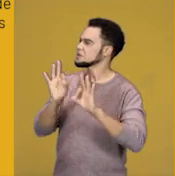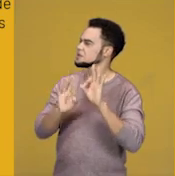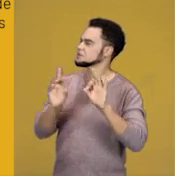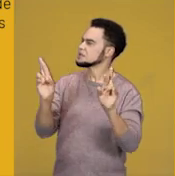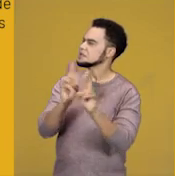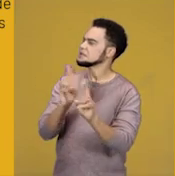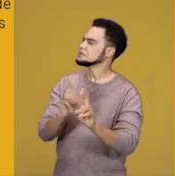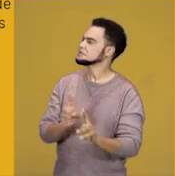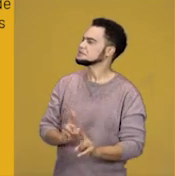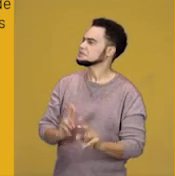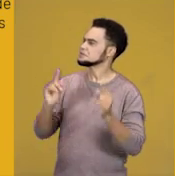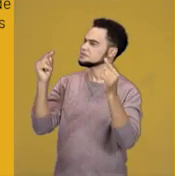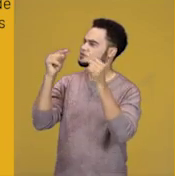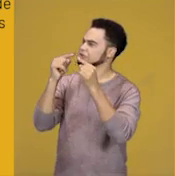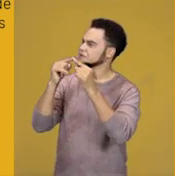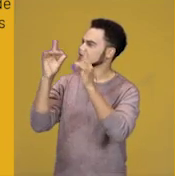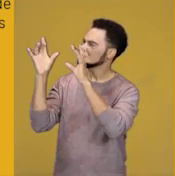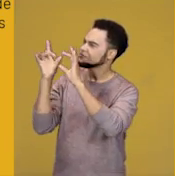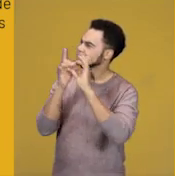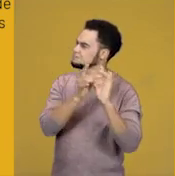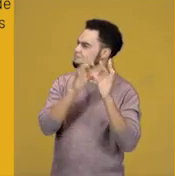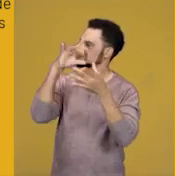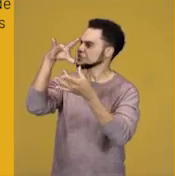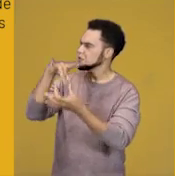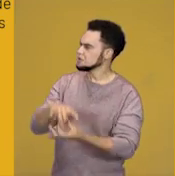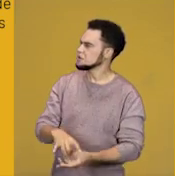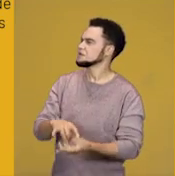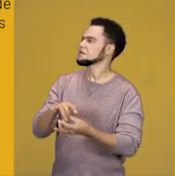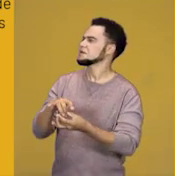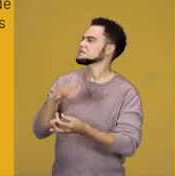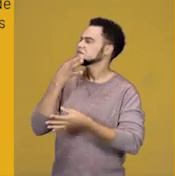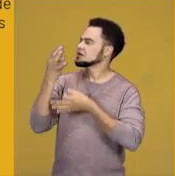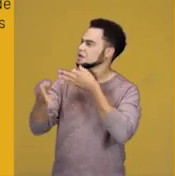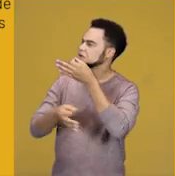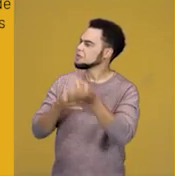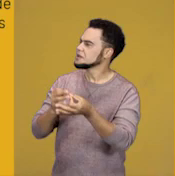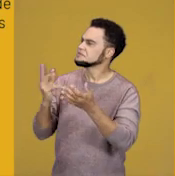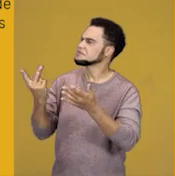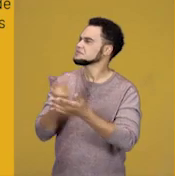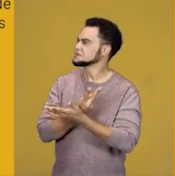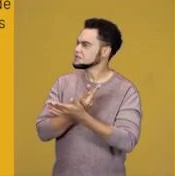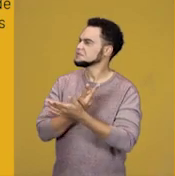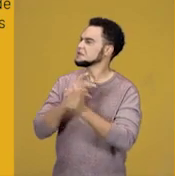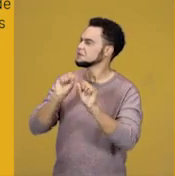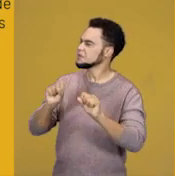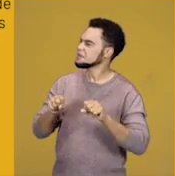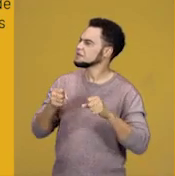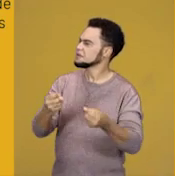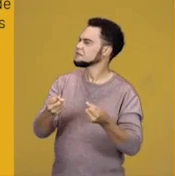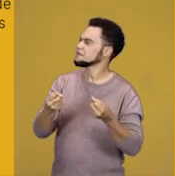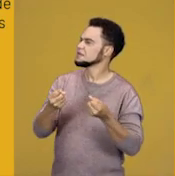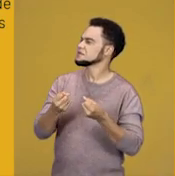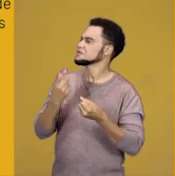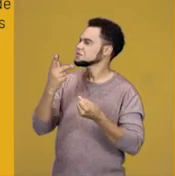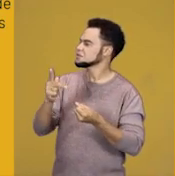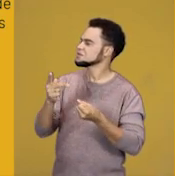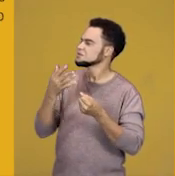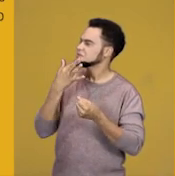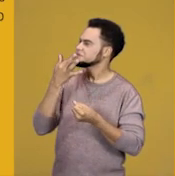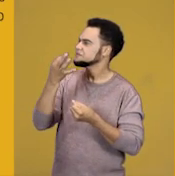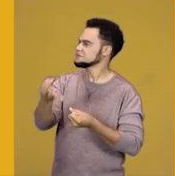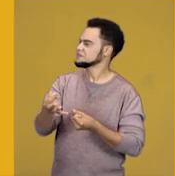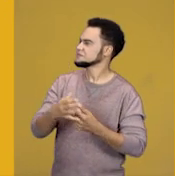relacione de forma coerente e coesa argumentos e fatos para a defesa do seu ponto de